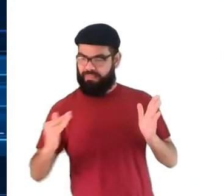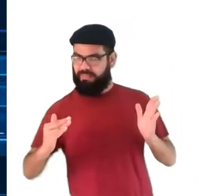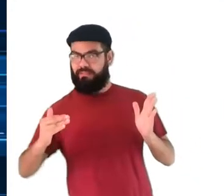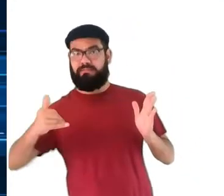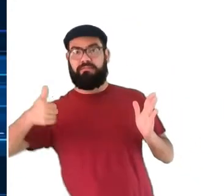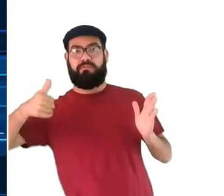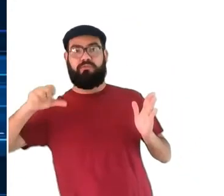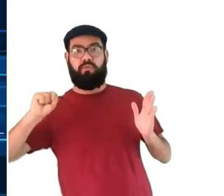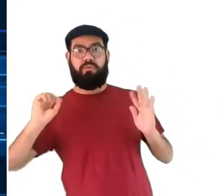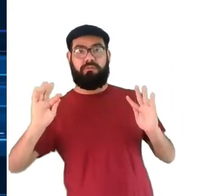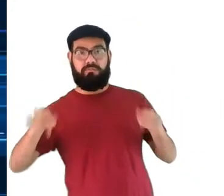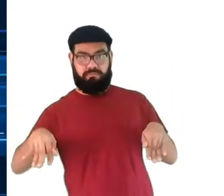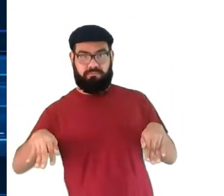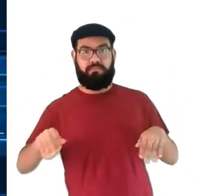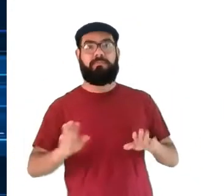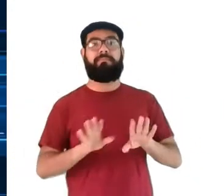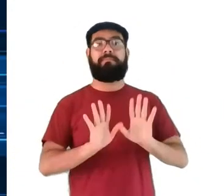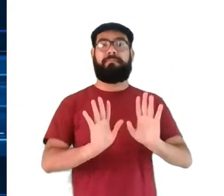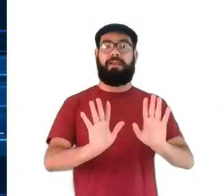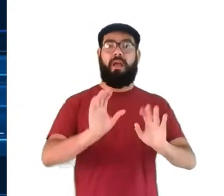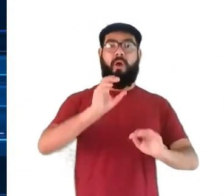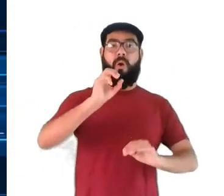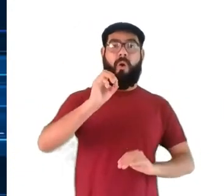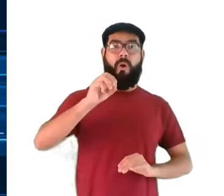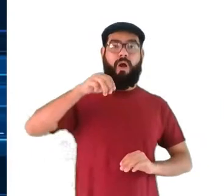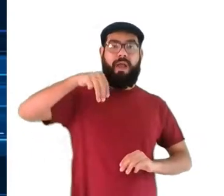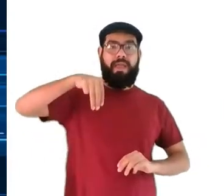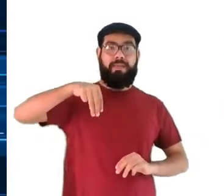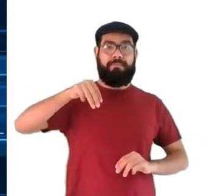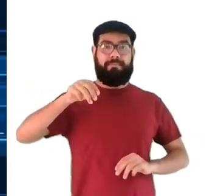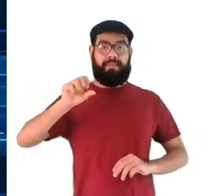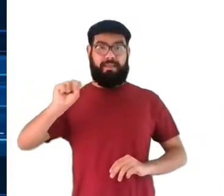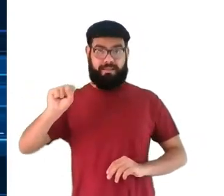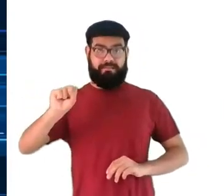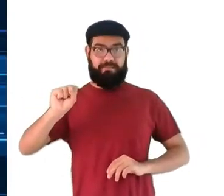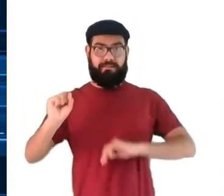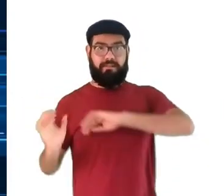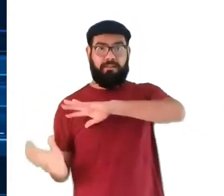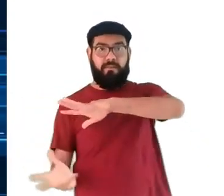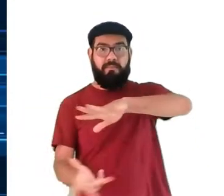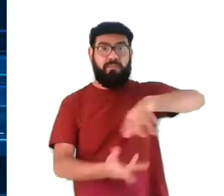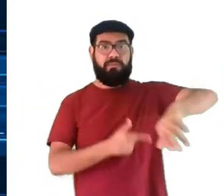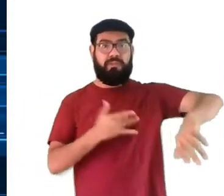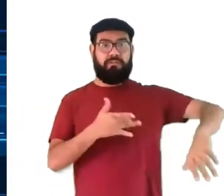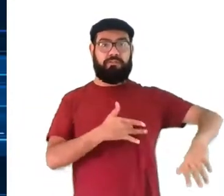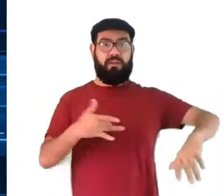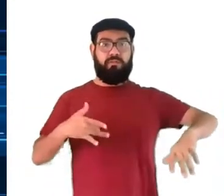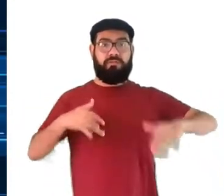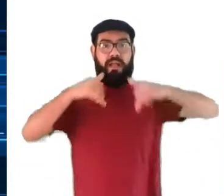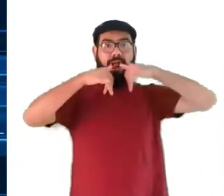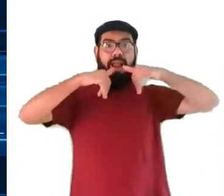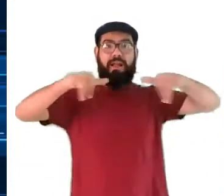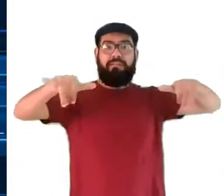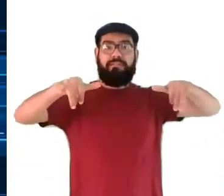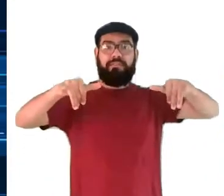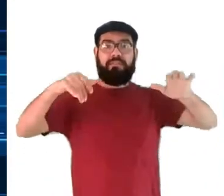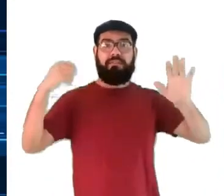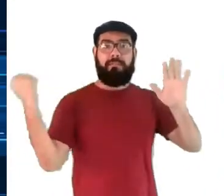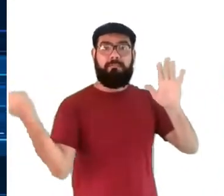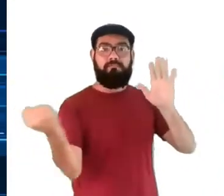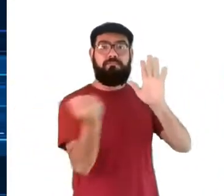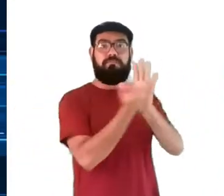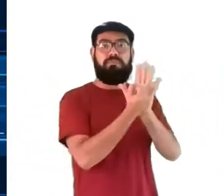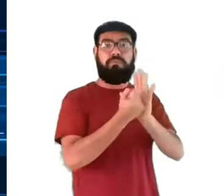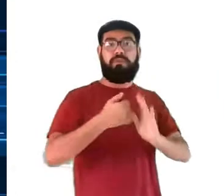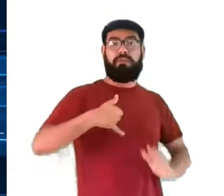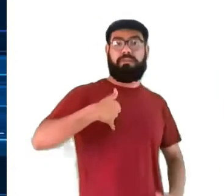de Saúde, ela define, a adolescência como a fase que inicia nos 10 anos